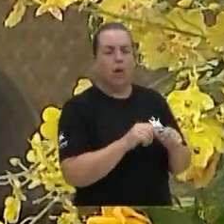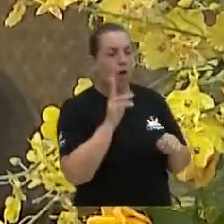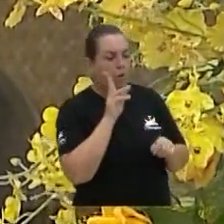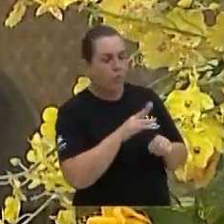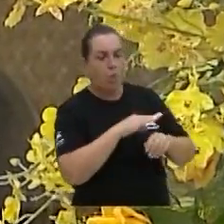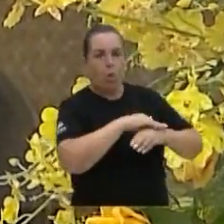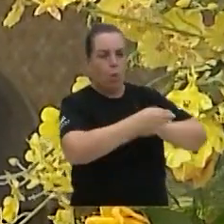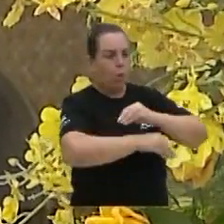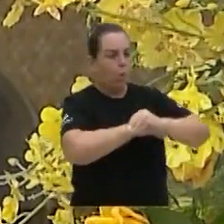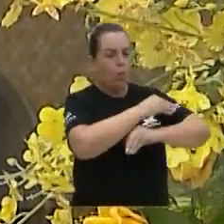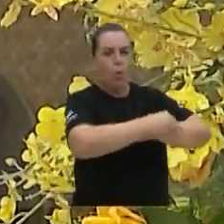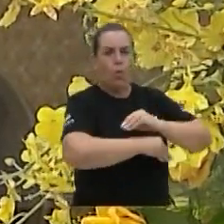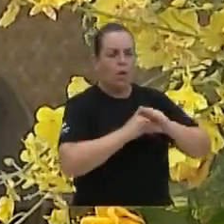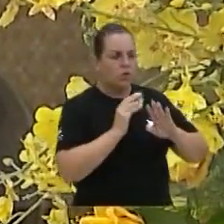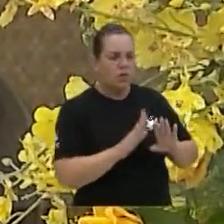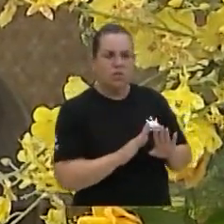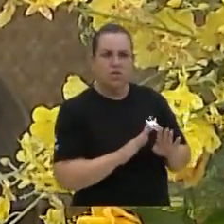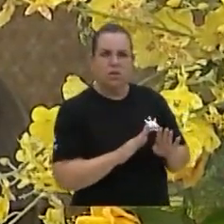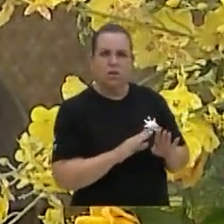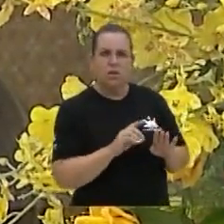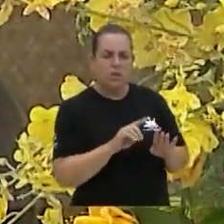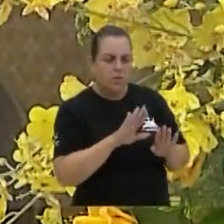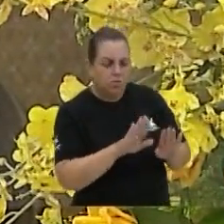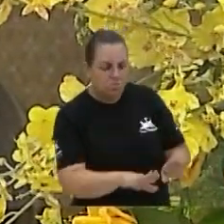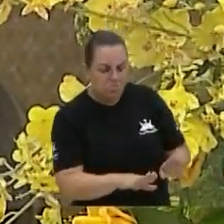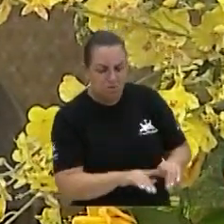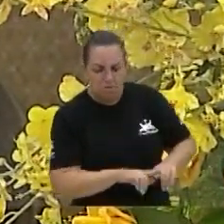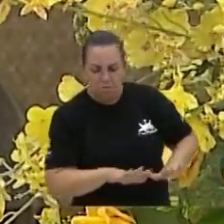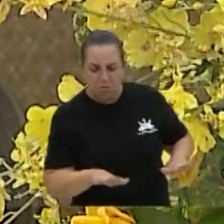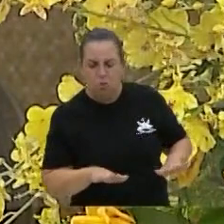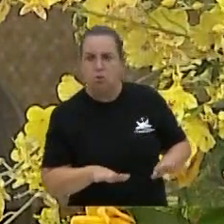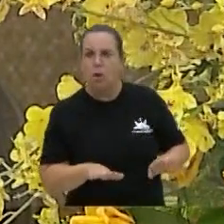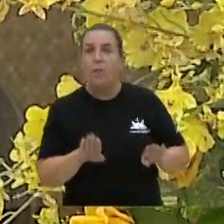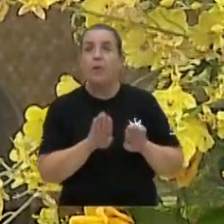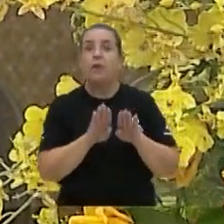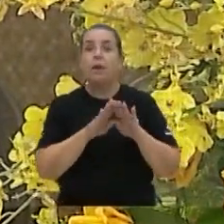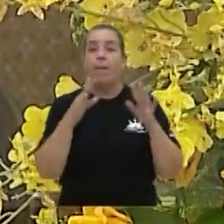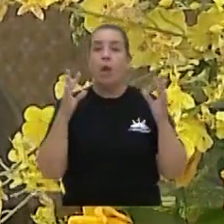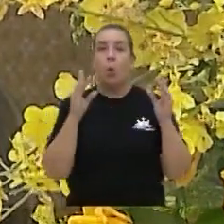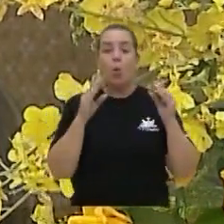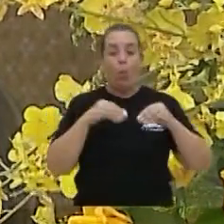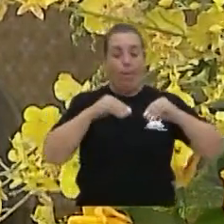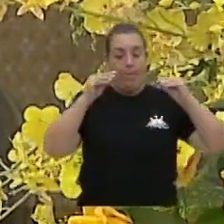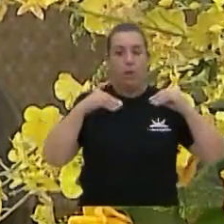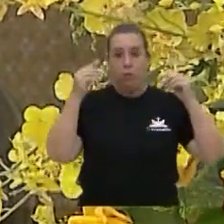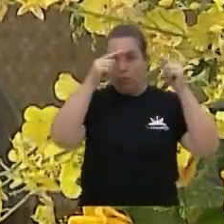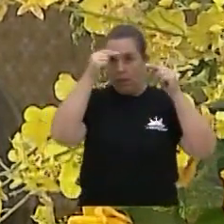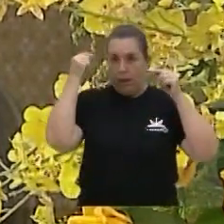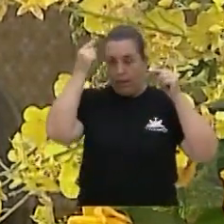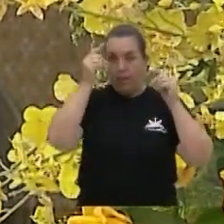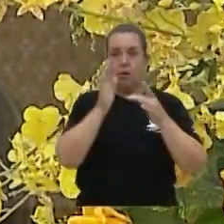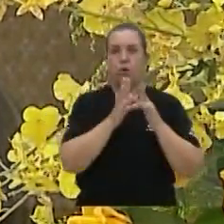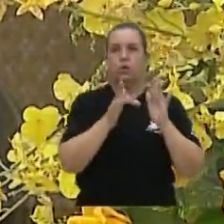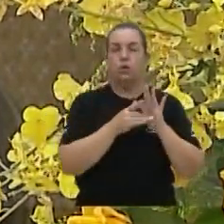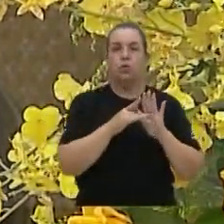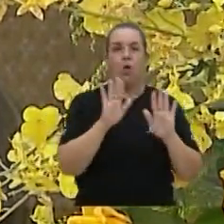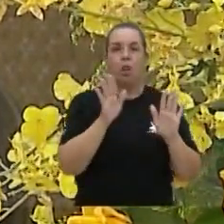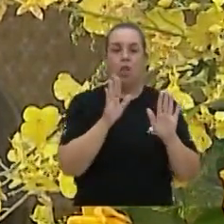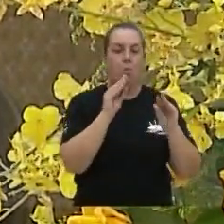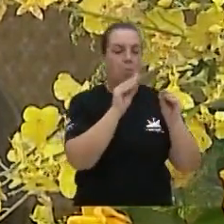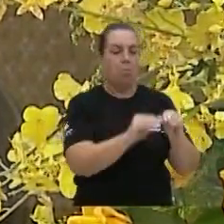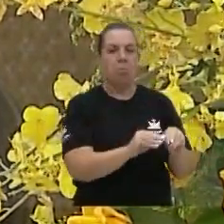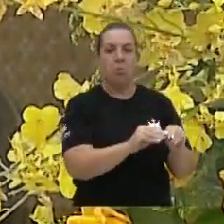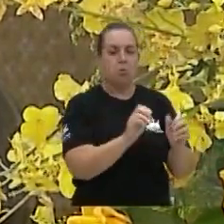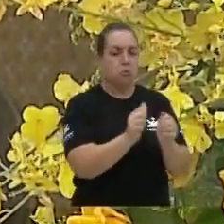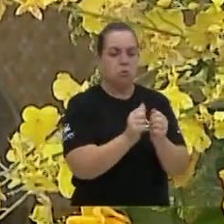as faixas de linho deitada no chão, e o pano que tinha estado sobre a cabeça de Jesus, não posto com